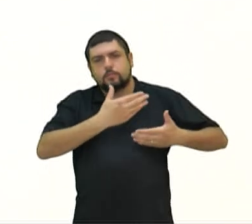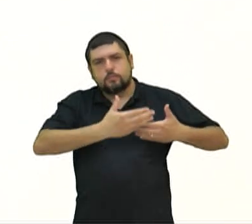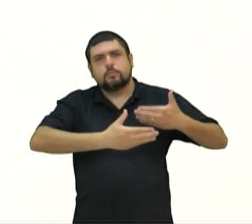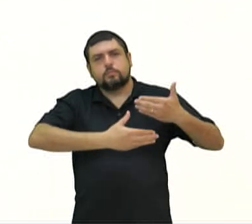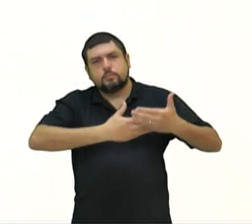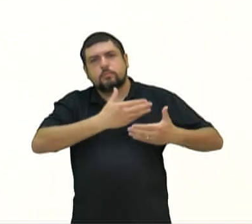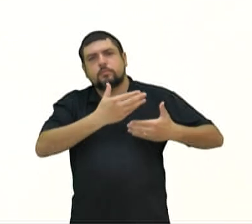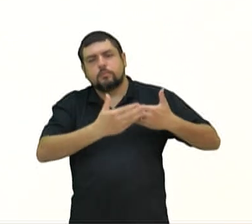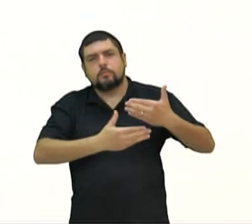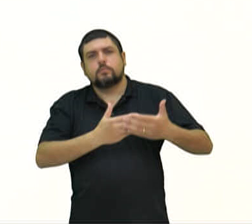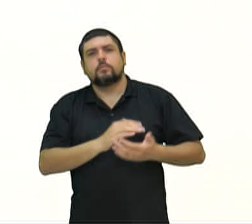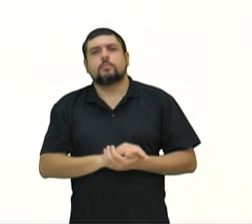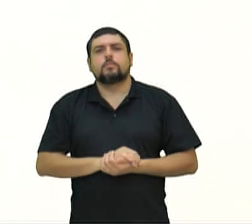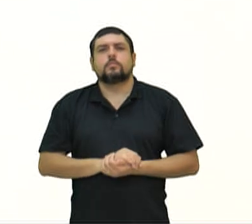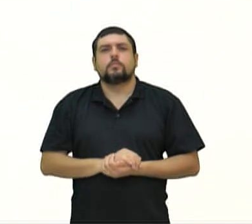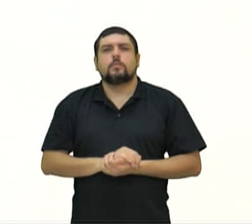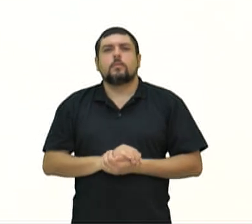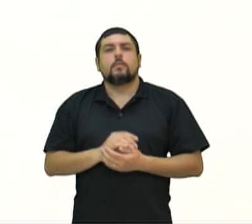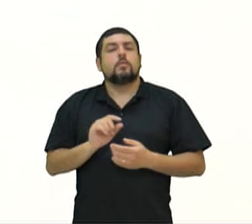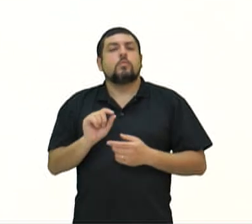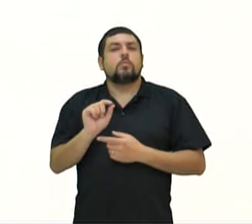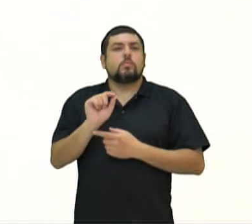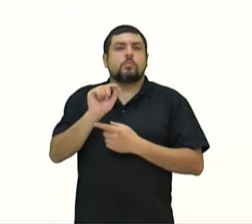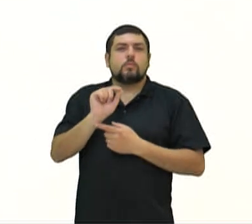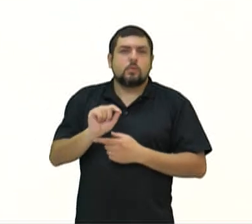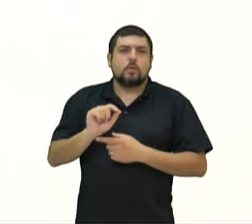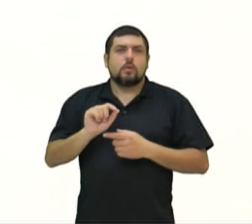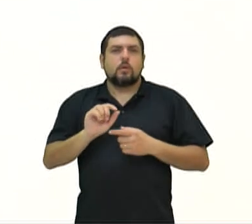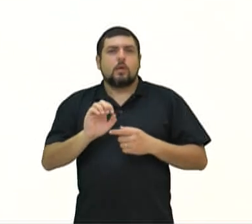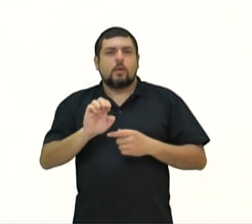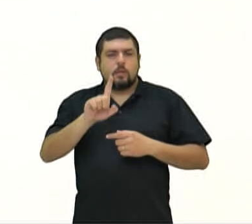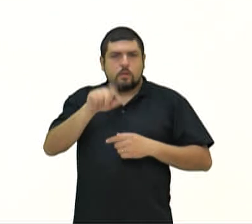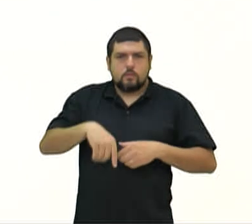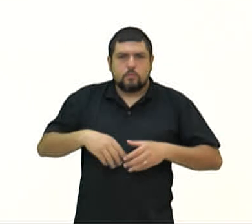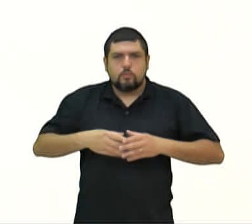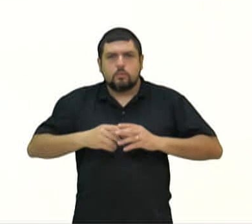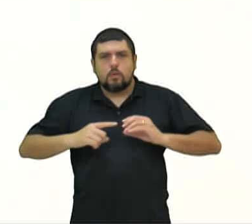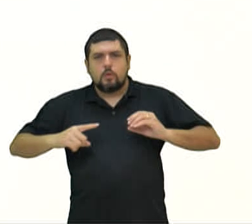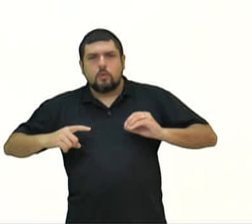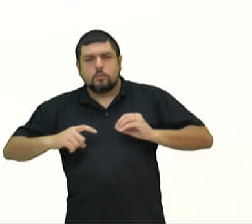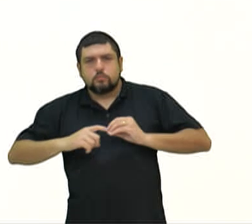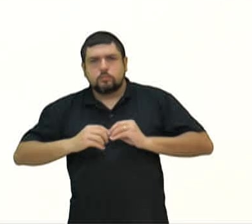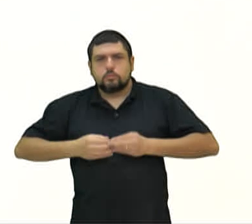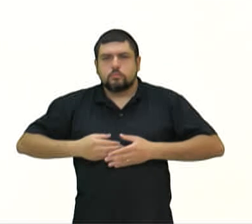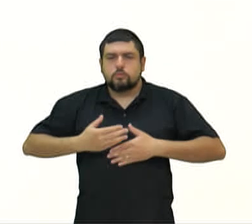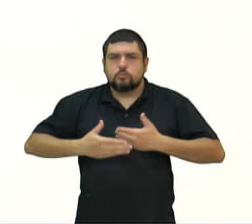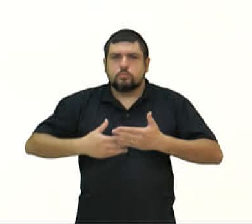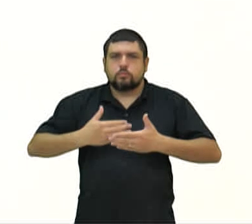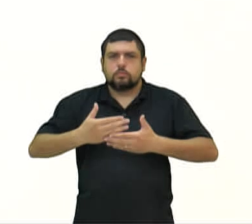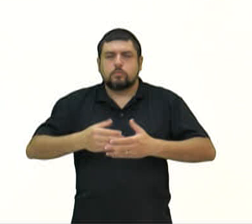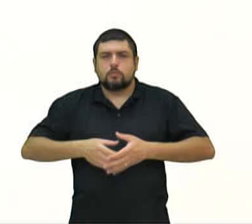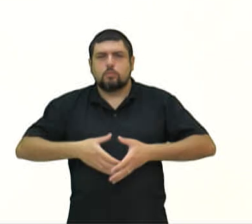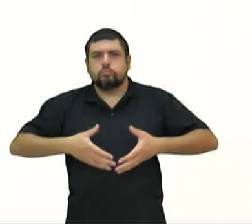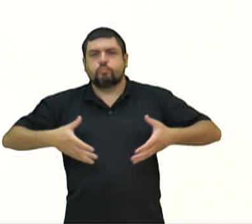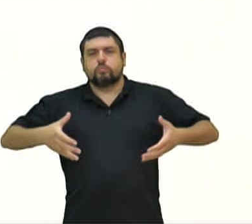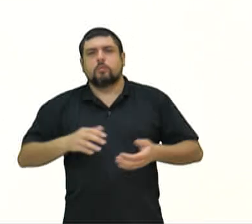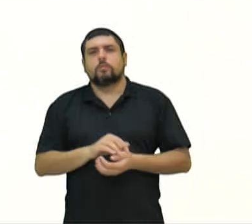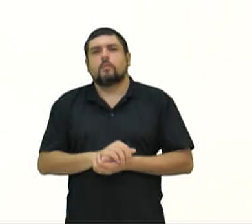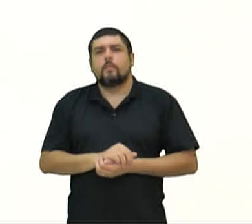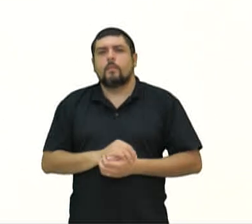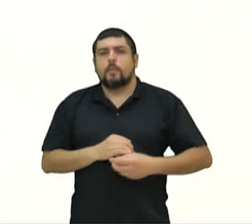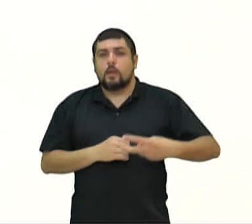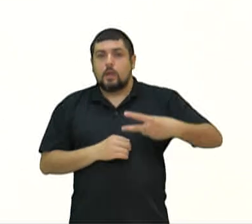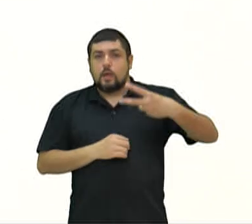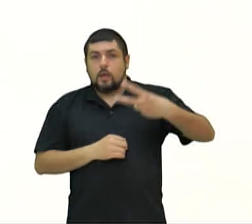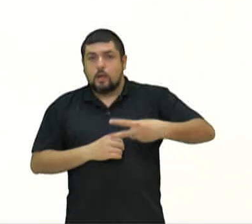de complementação para o desenvolvimento embrionário. A segunda divisão, ela só